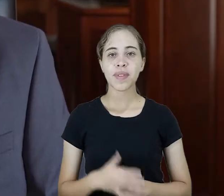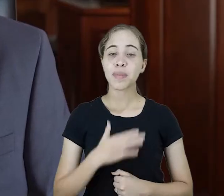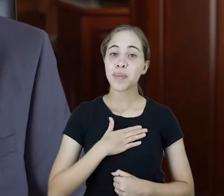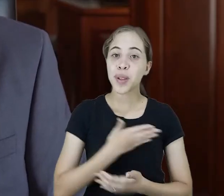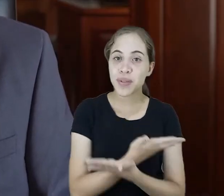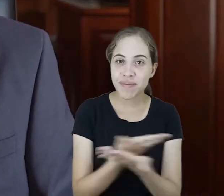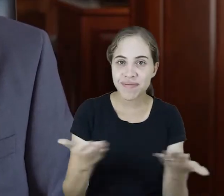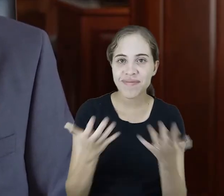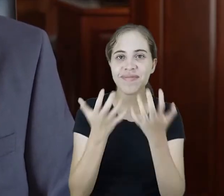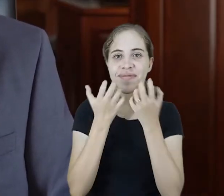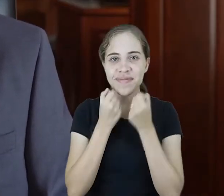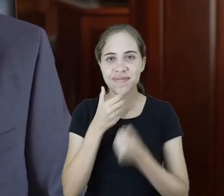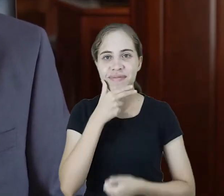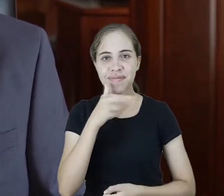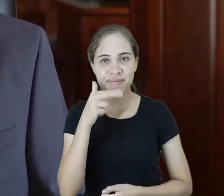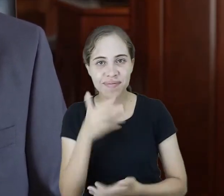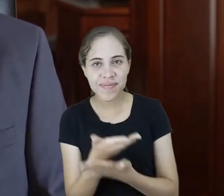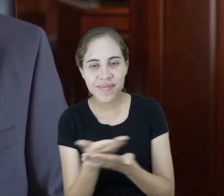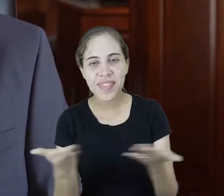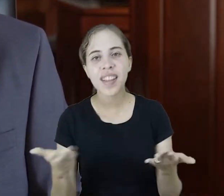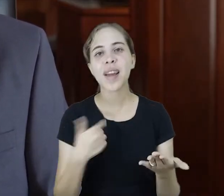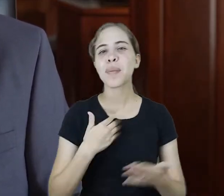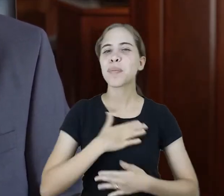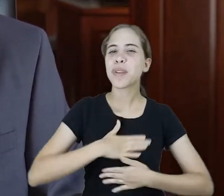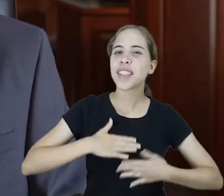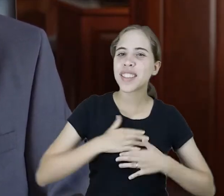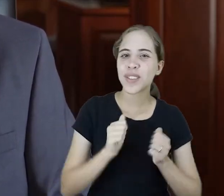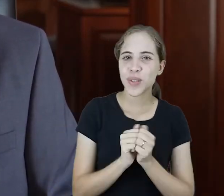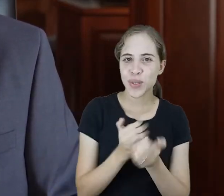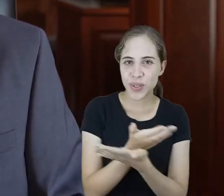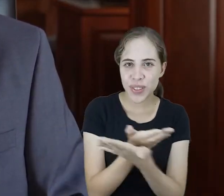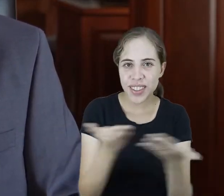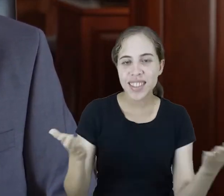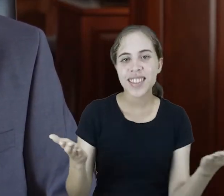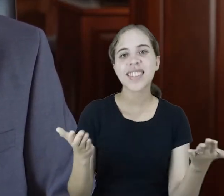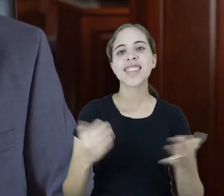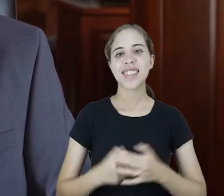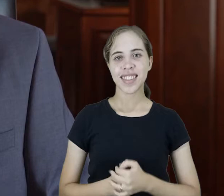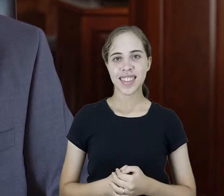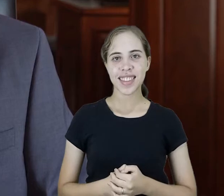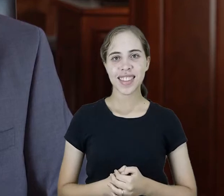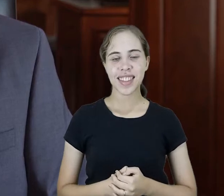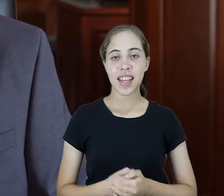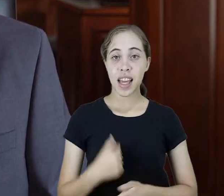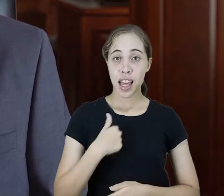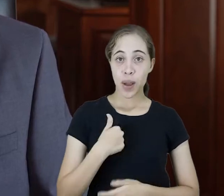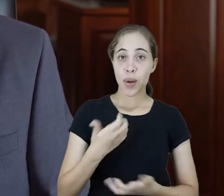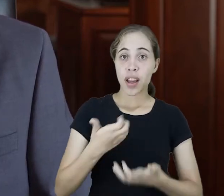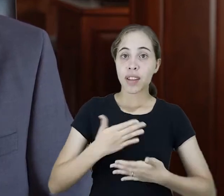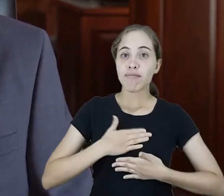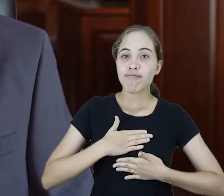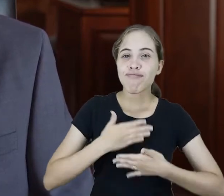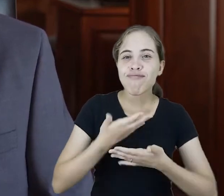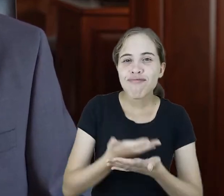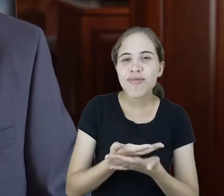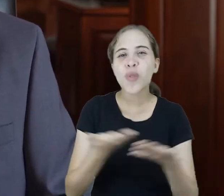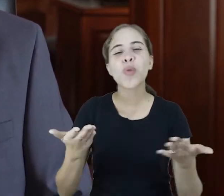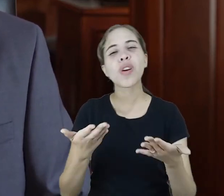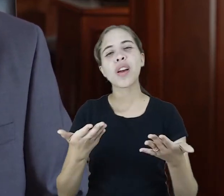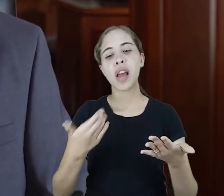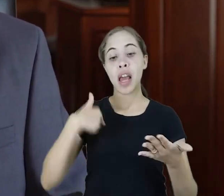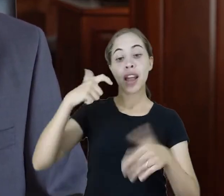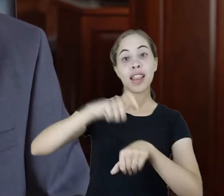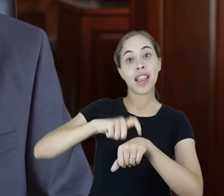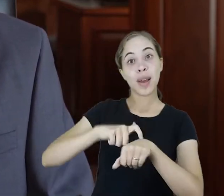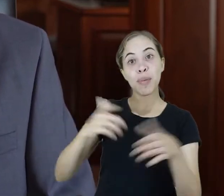Meus queridos jovens irmãos e irmãs, é um prazer falar com vocês. Quero expressar meu profundo amor por vocês